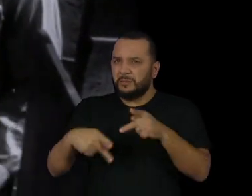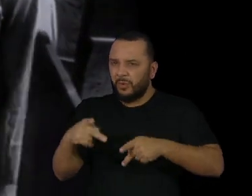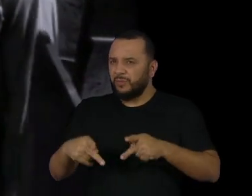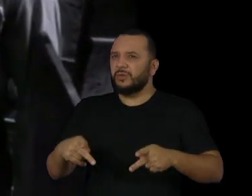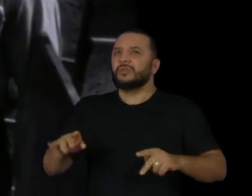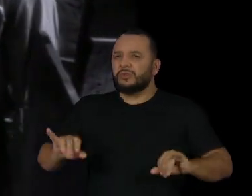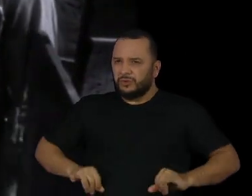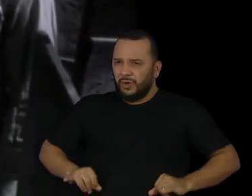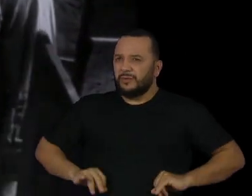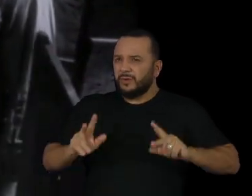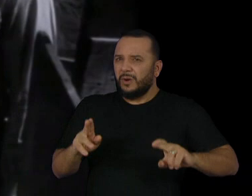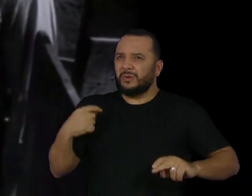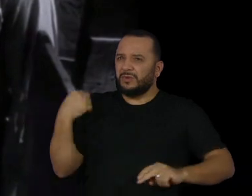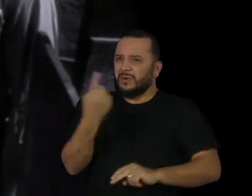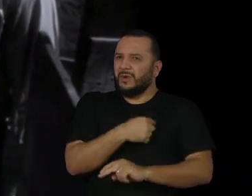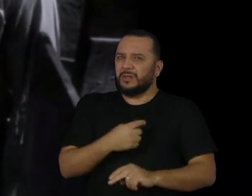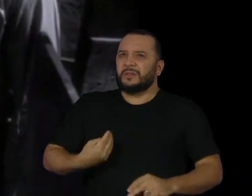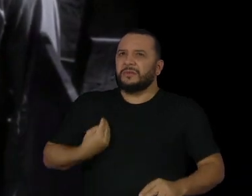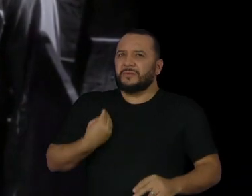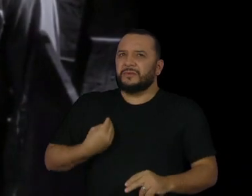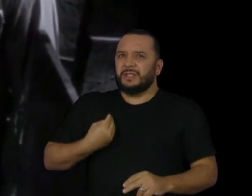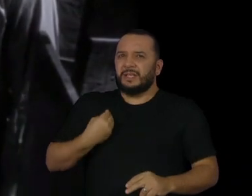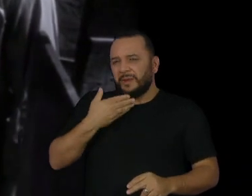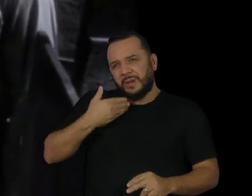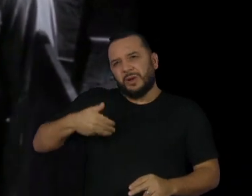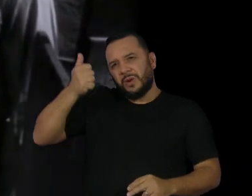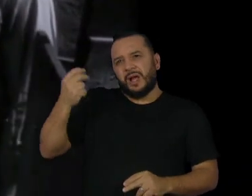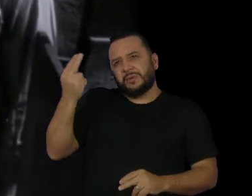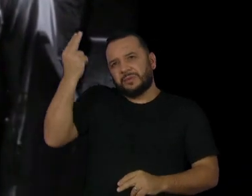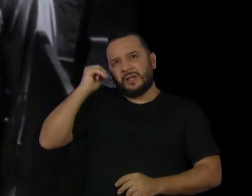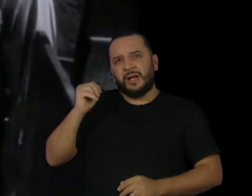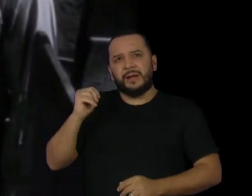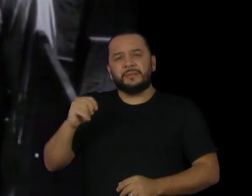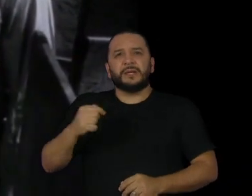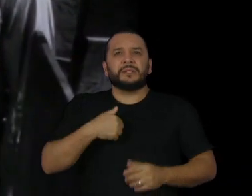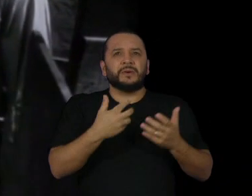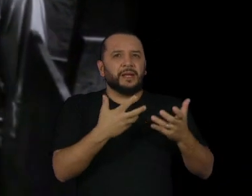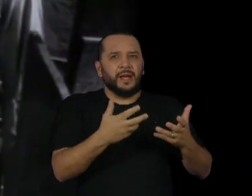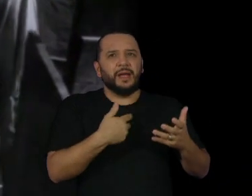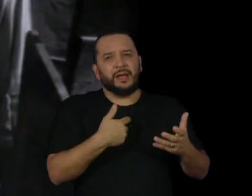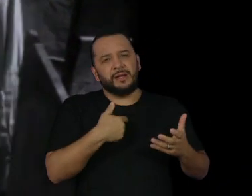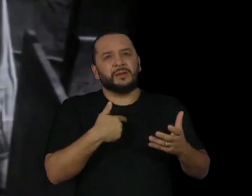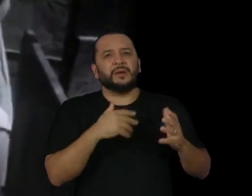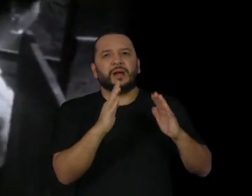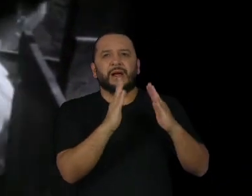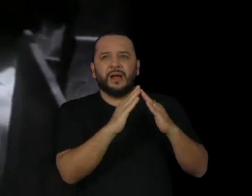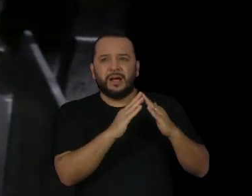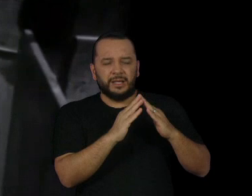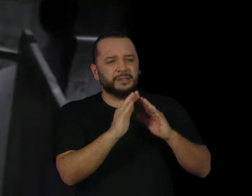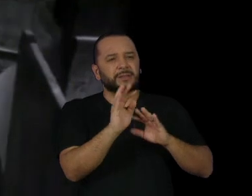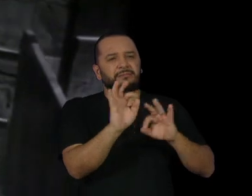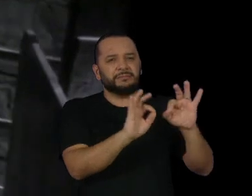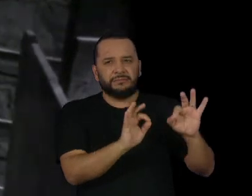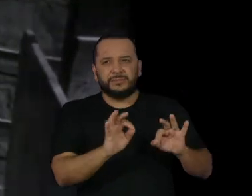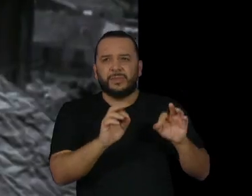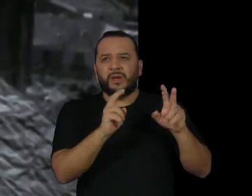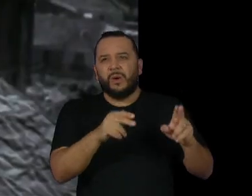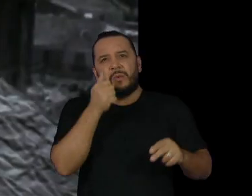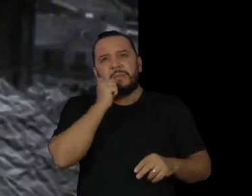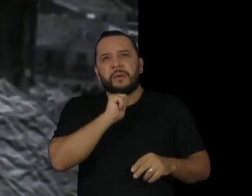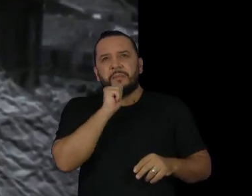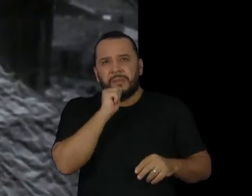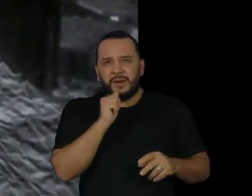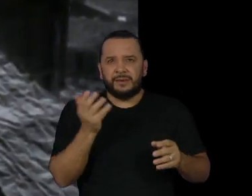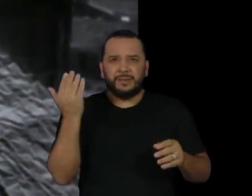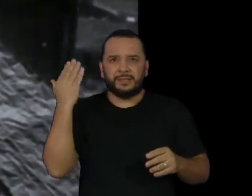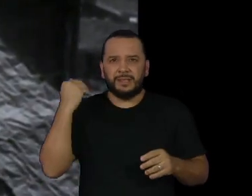gente? Ninguém vai melhorar de vida juntando os cobrinhos. Mas é que eu queria ter minha casa direitinha, como minha mãe tinha antigamente.